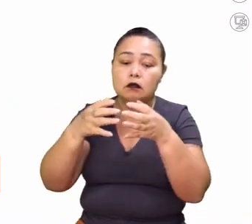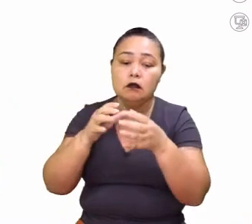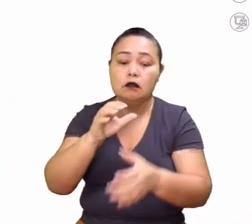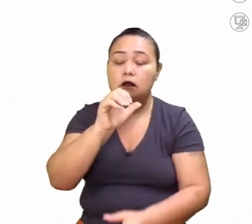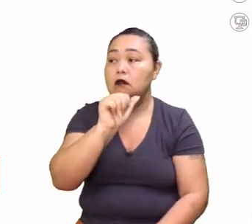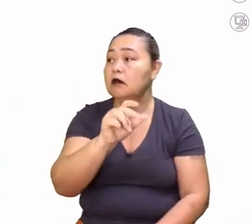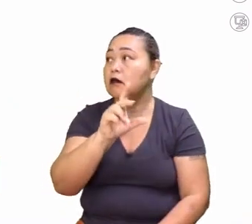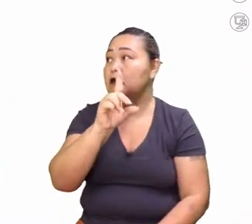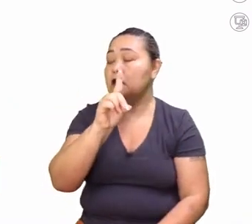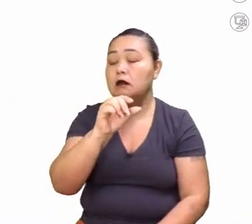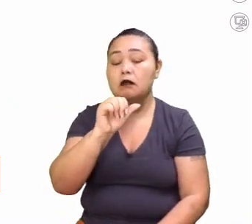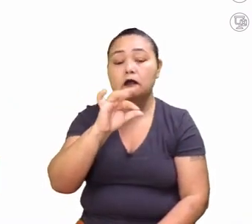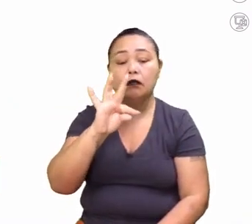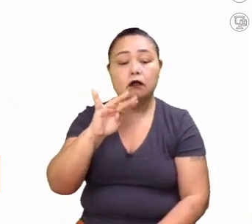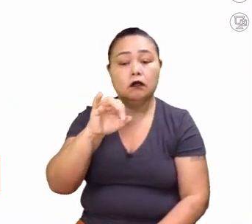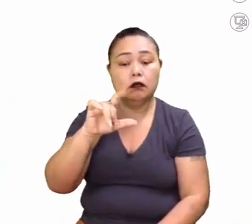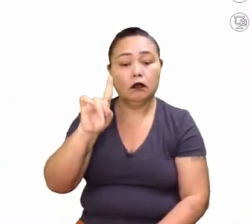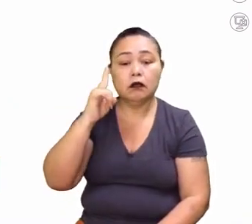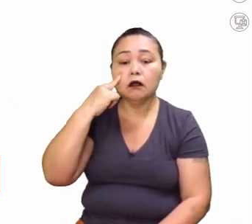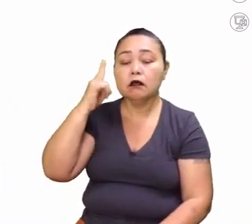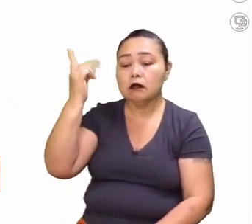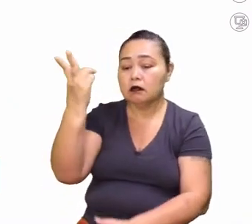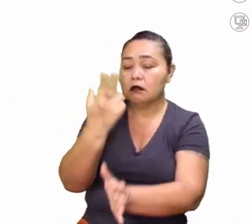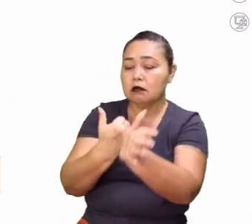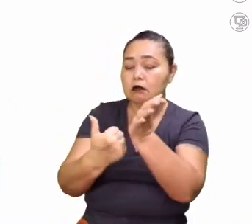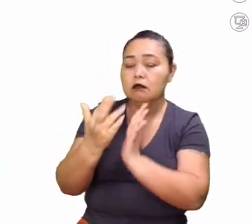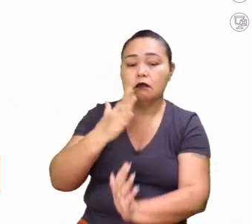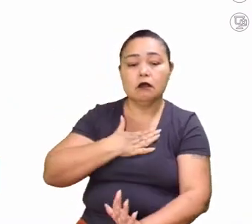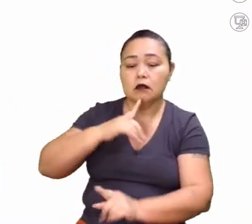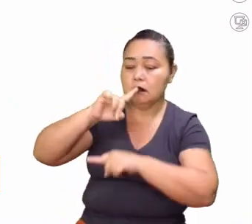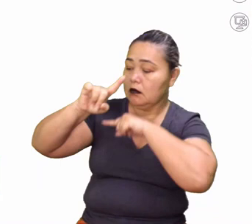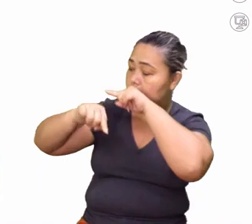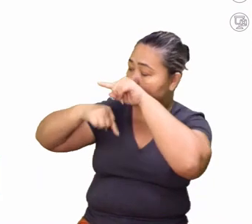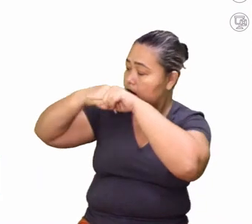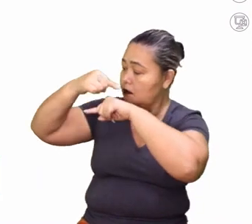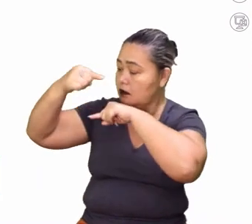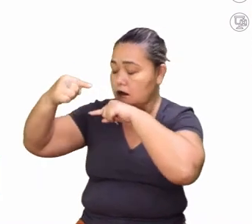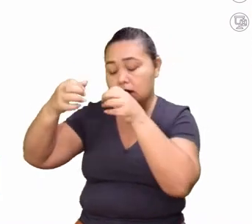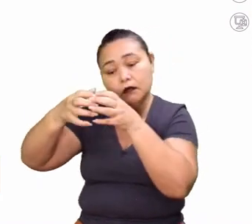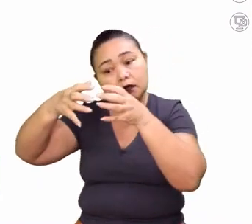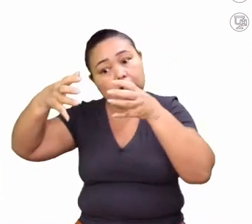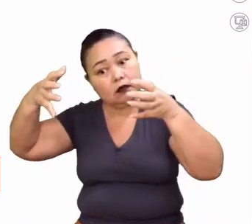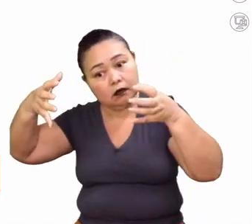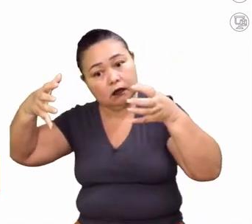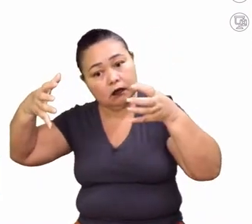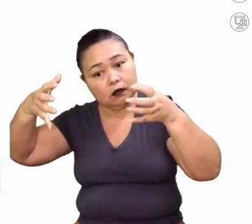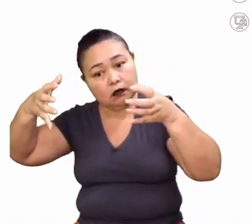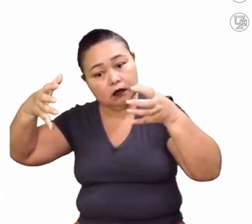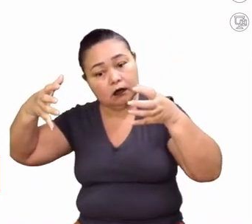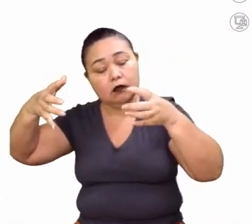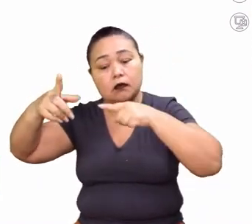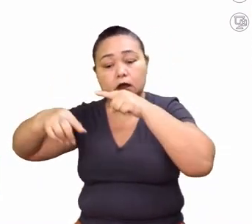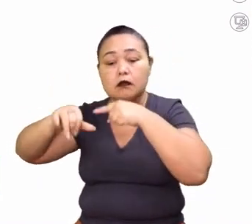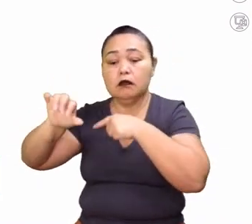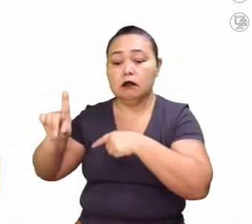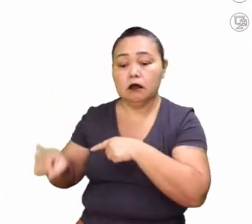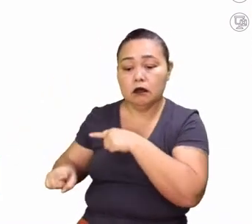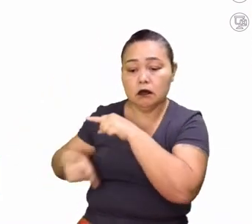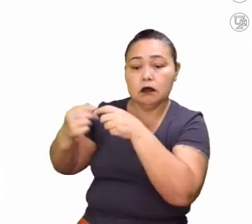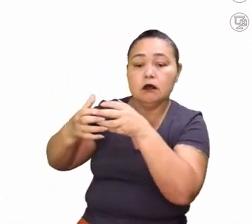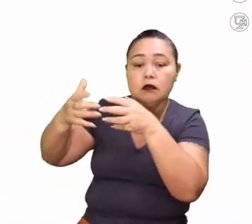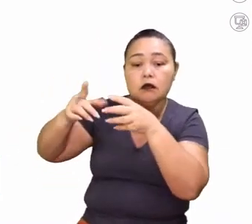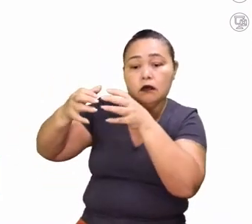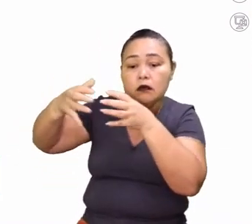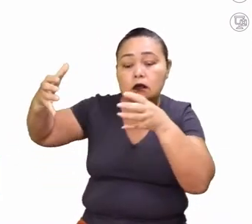anabá Ok acho que o gráfico bem tranquilo tem ciclo de calor Tem que passar por uma expansão uma expansão isotérmica uma expansão